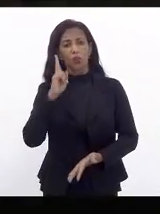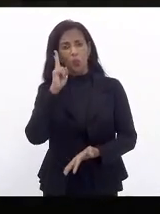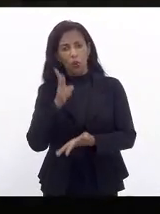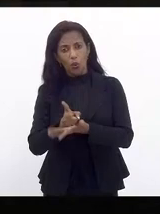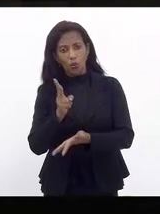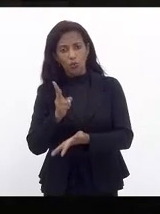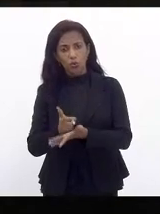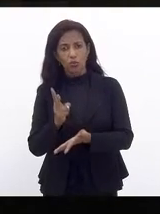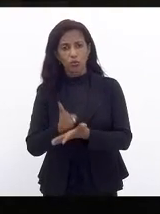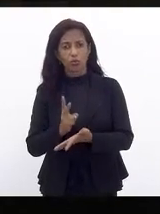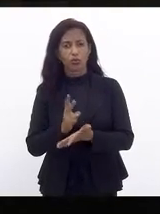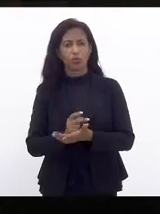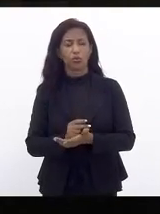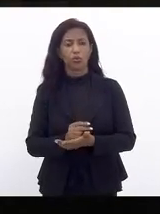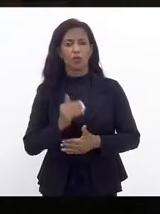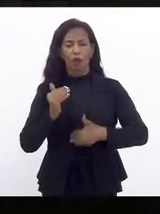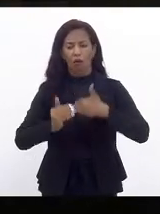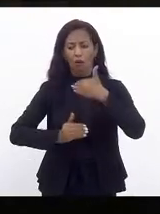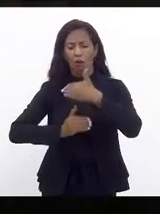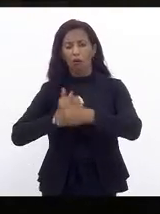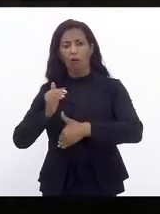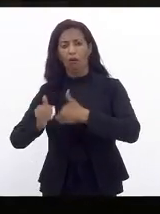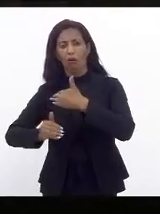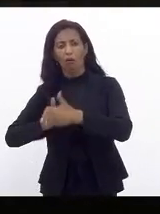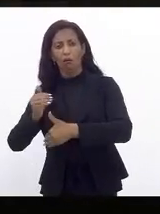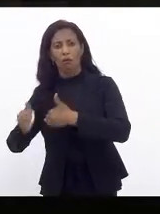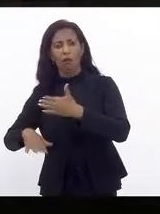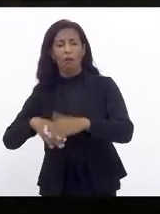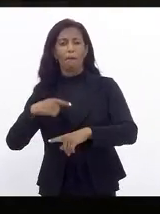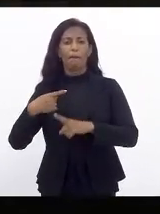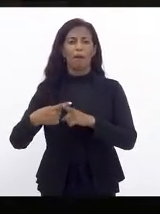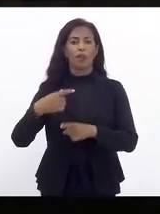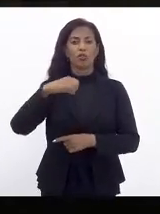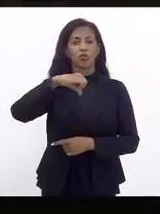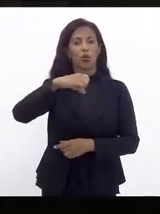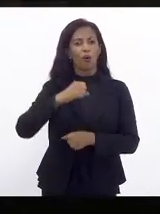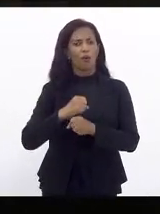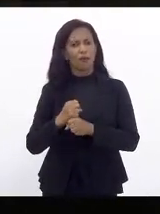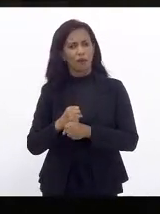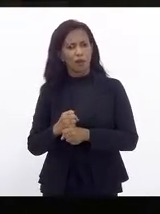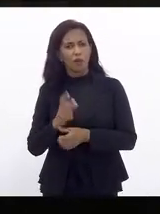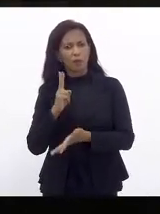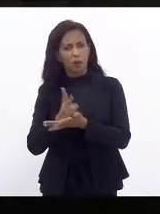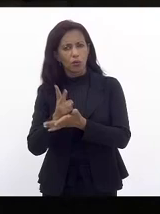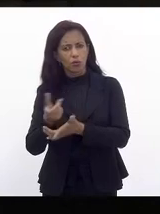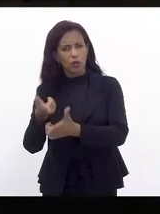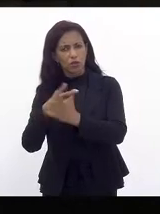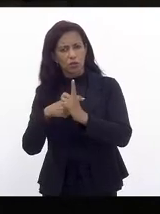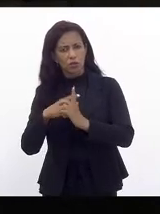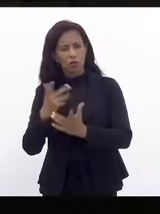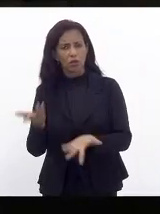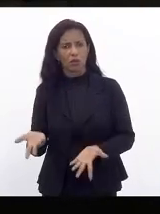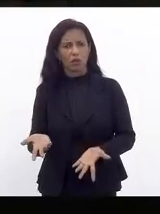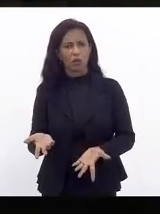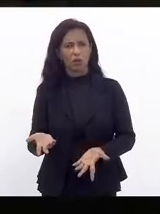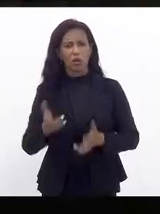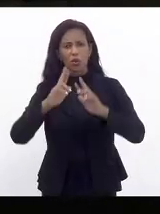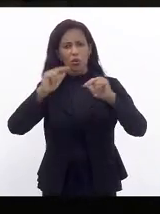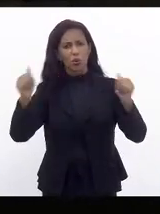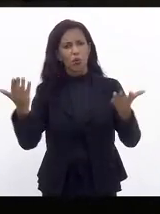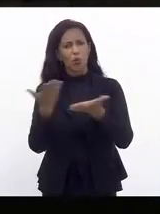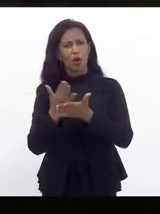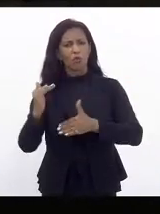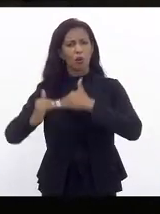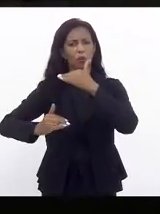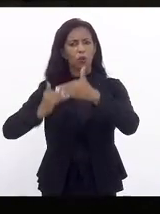assim, a gente vai protelar mais 9 anos para pagar essa dívida? Uma dívida que não acaba, que